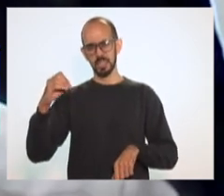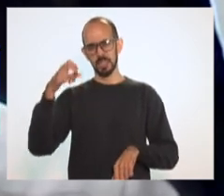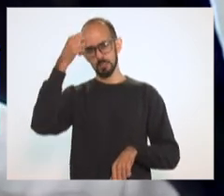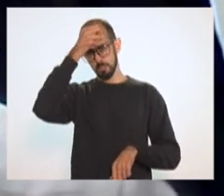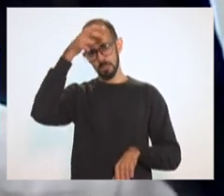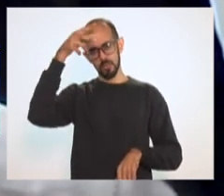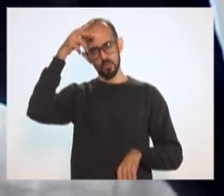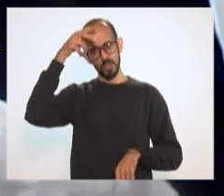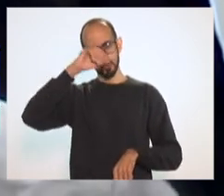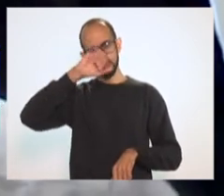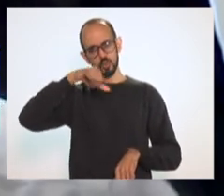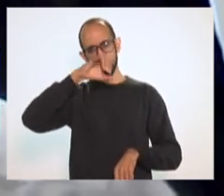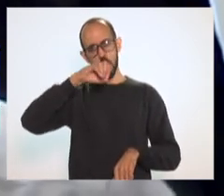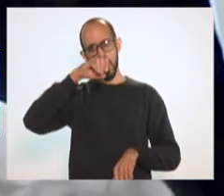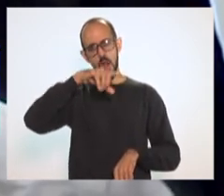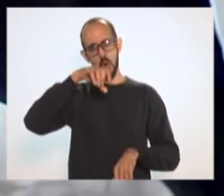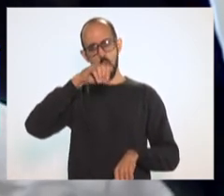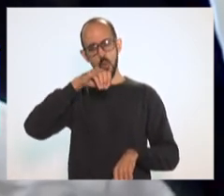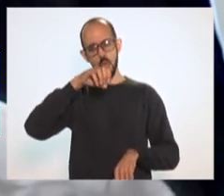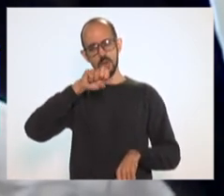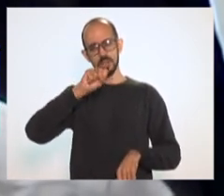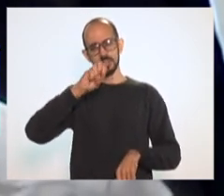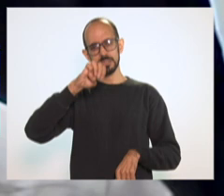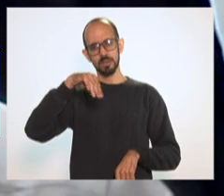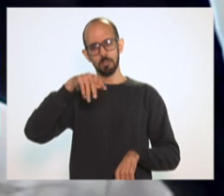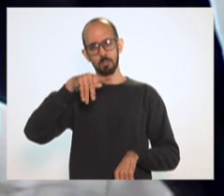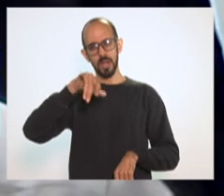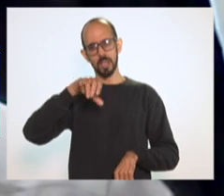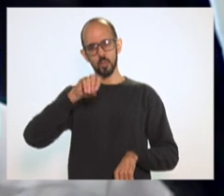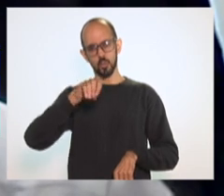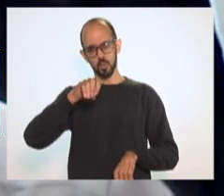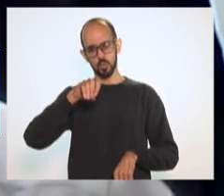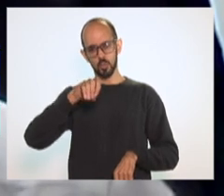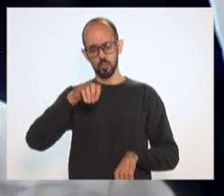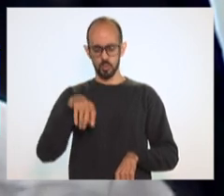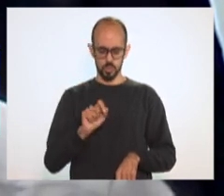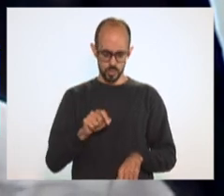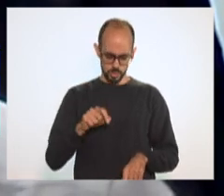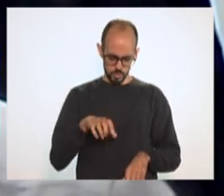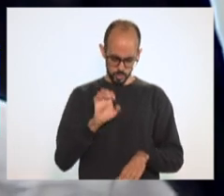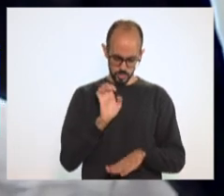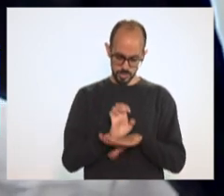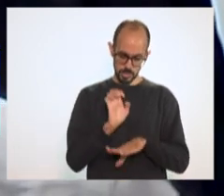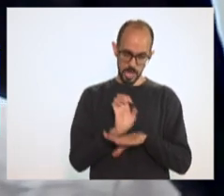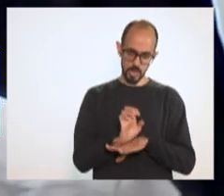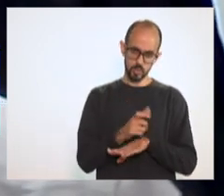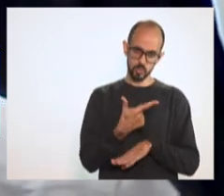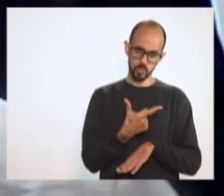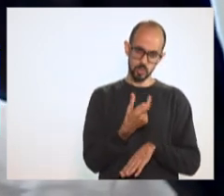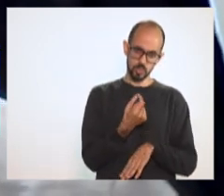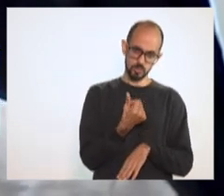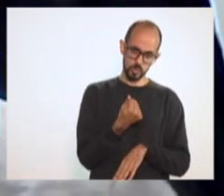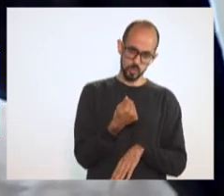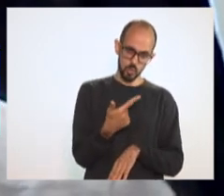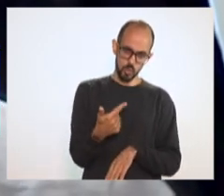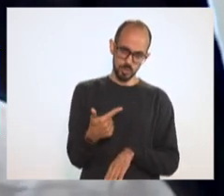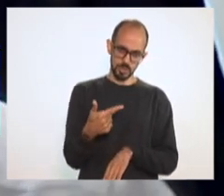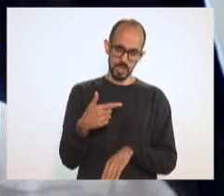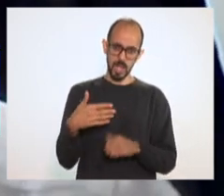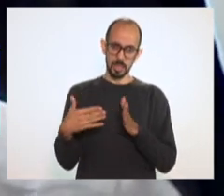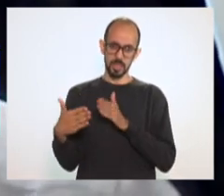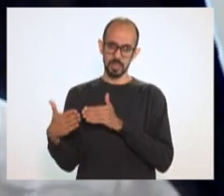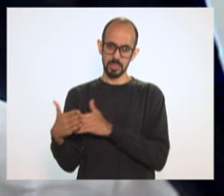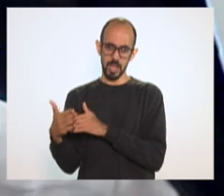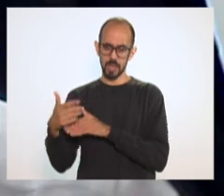João Sampaio em que o estado nos anos de 2012 2014 em 2014